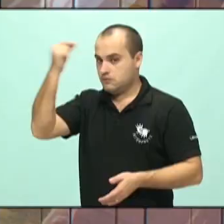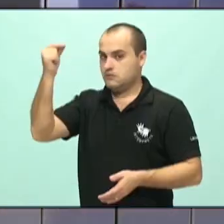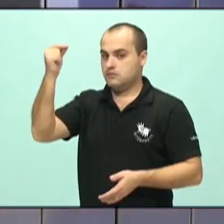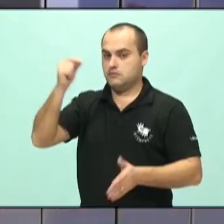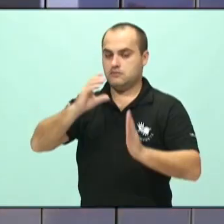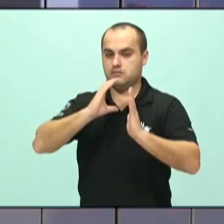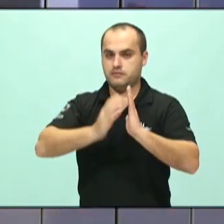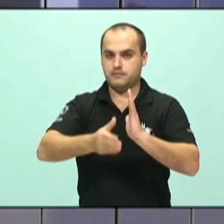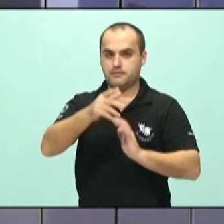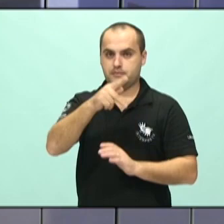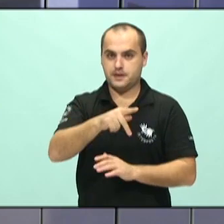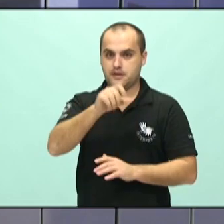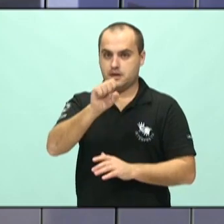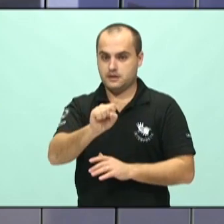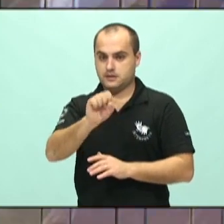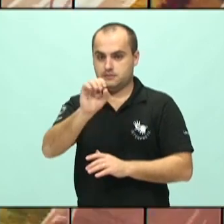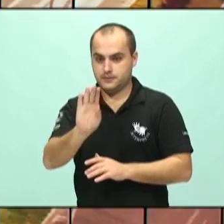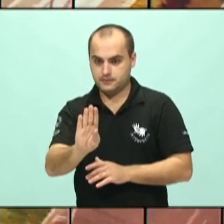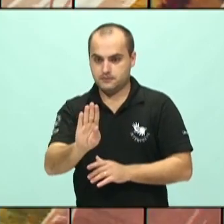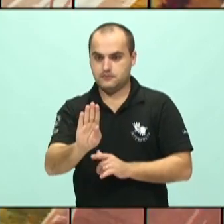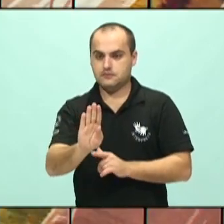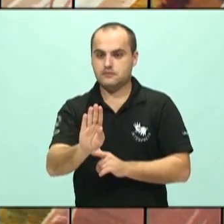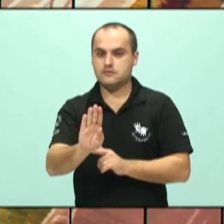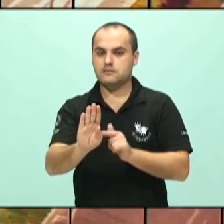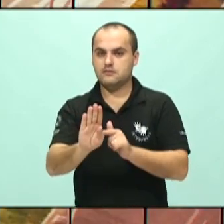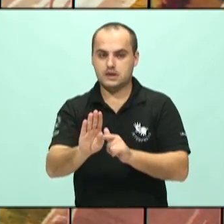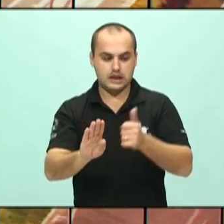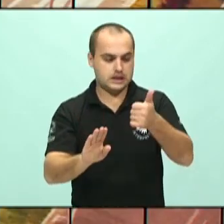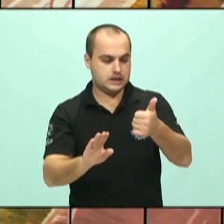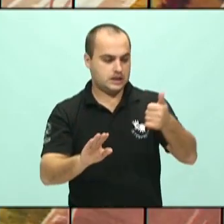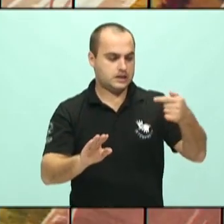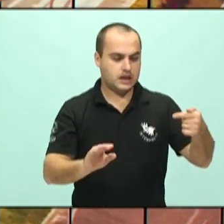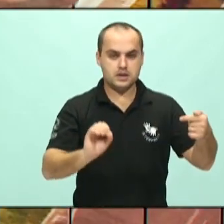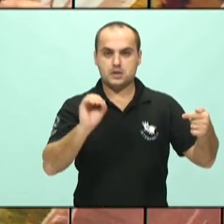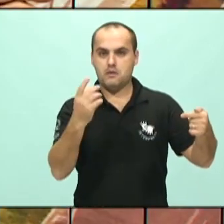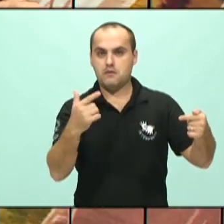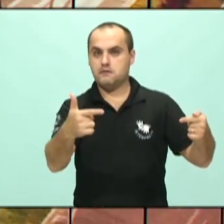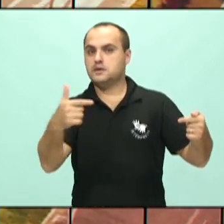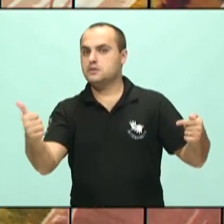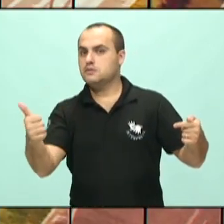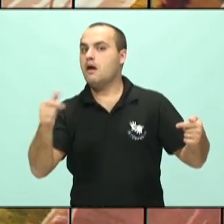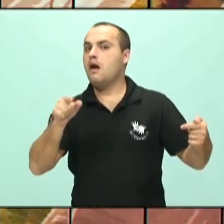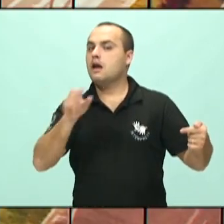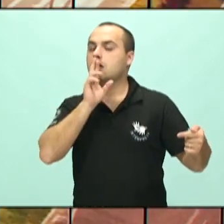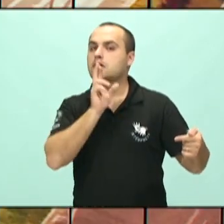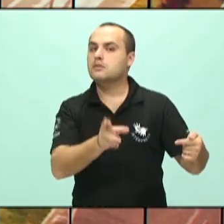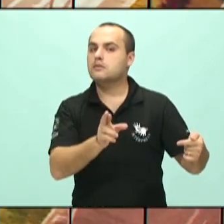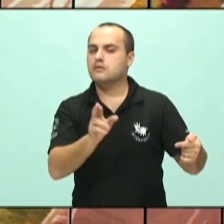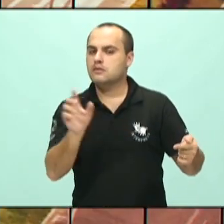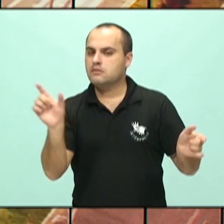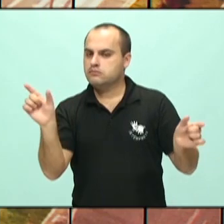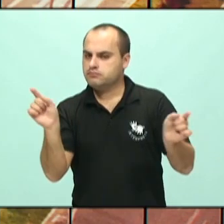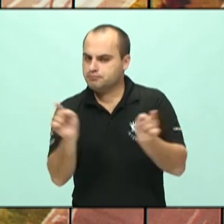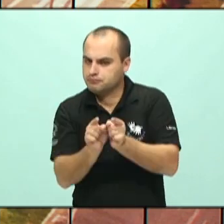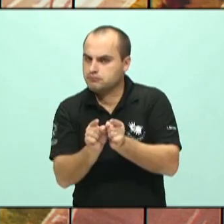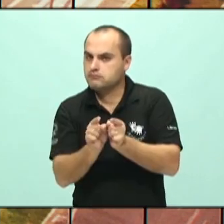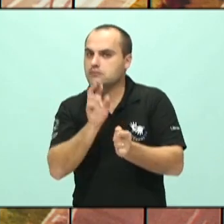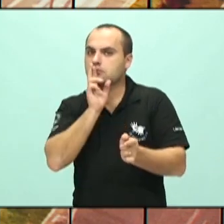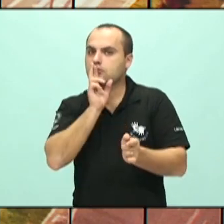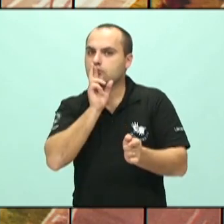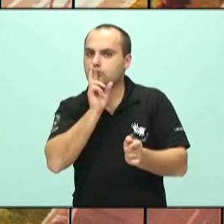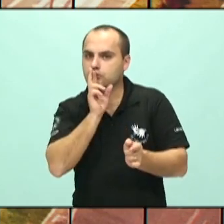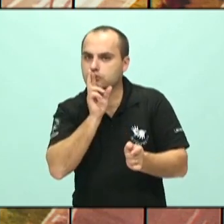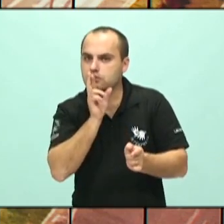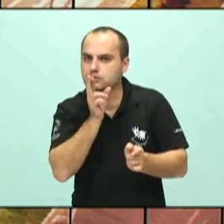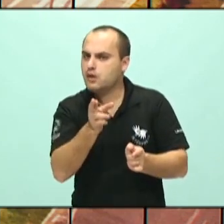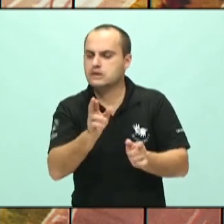do PSB. E sobre 17 ou 21, respondeu. Foi curto, grosso,